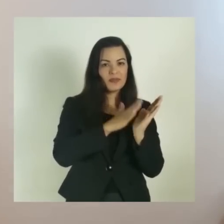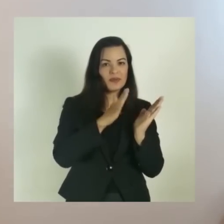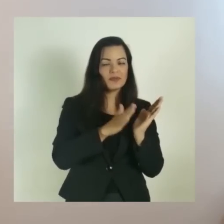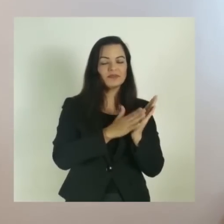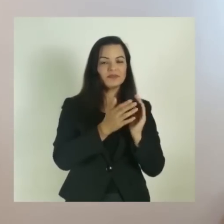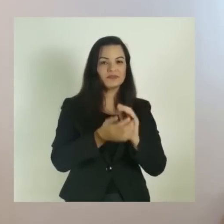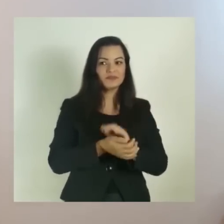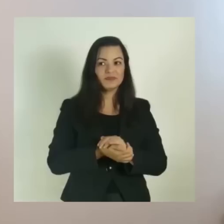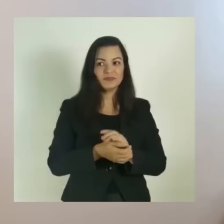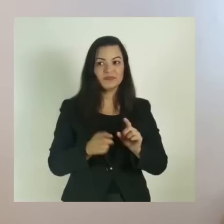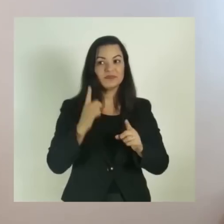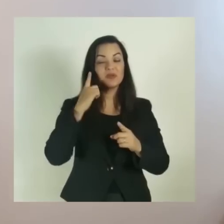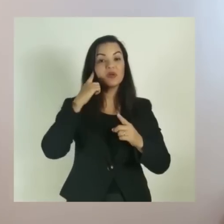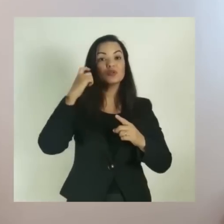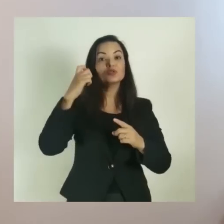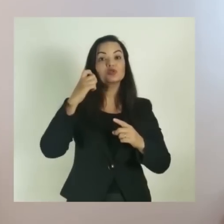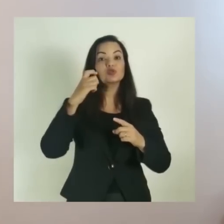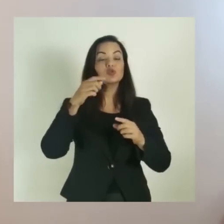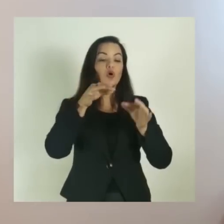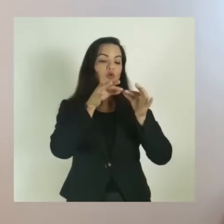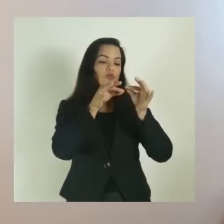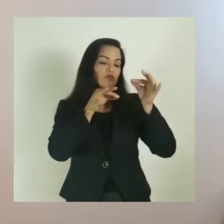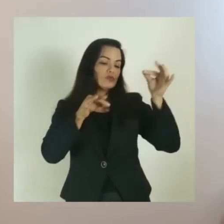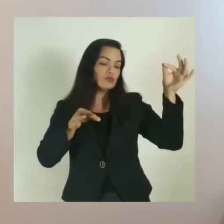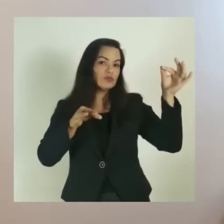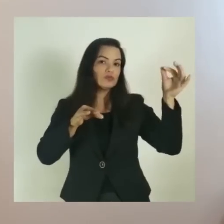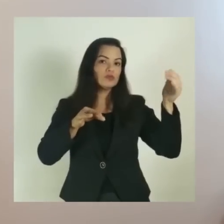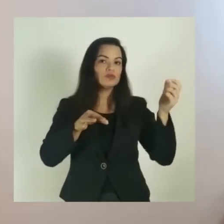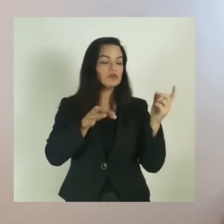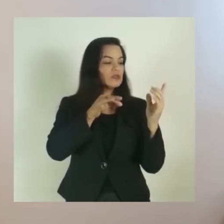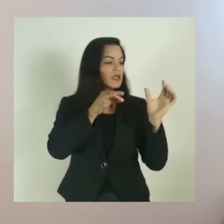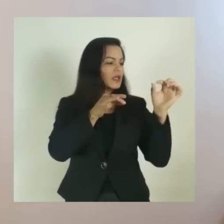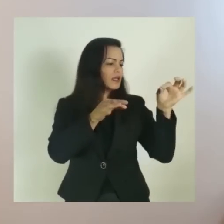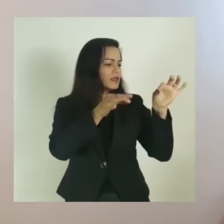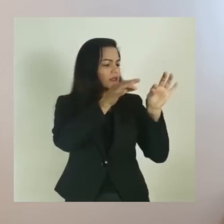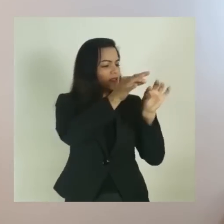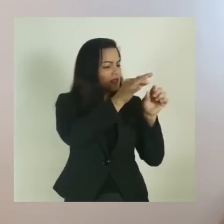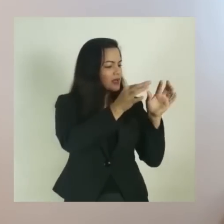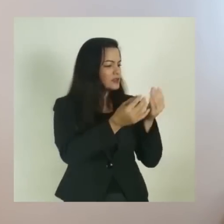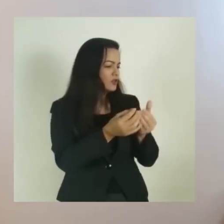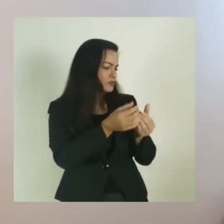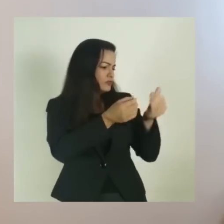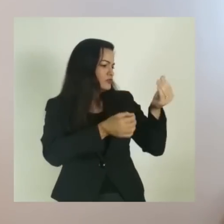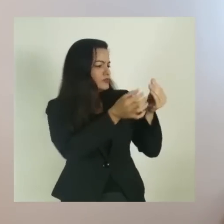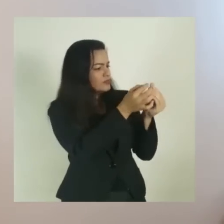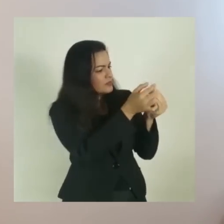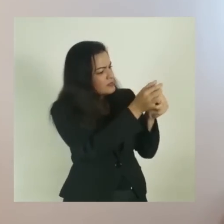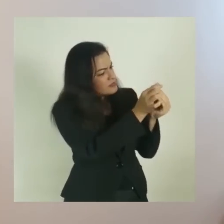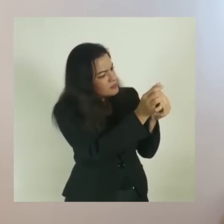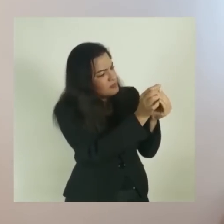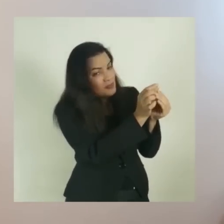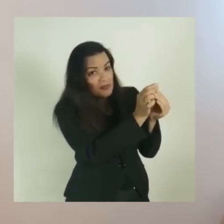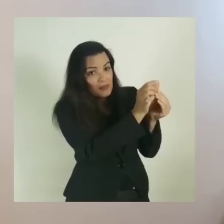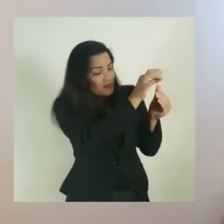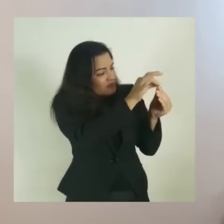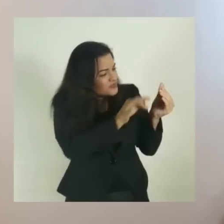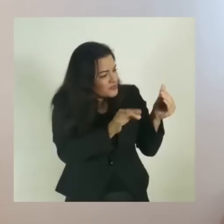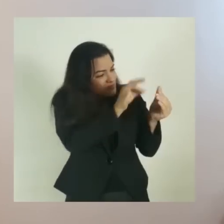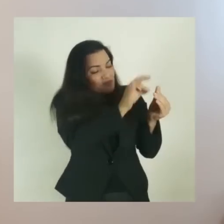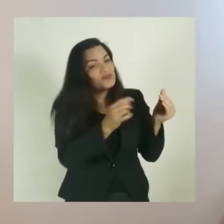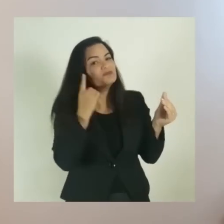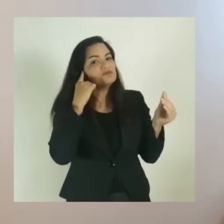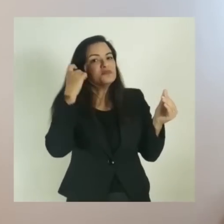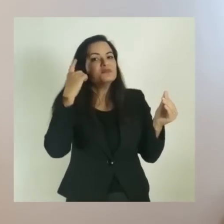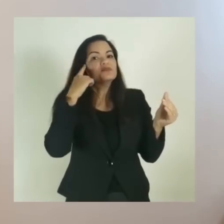e o som da crina passando na cravelha do instrumento. Junto com isso, temos a bateria